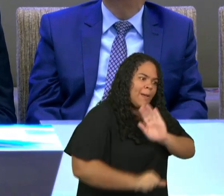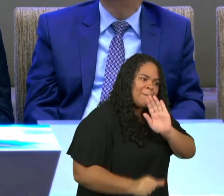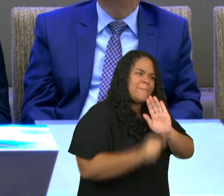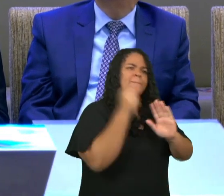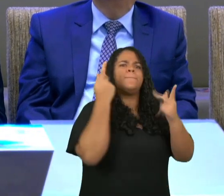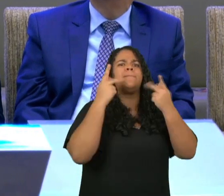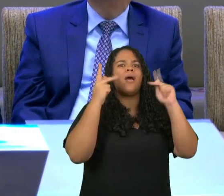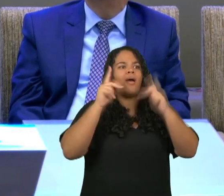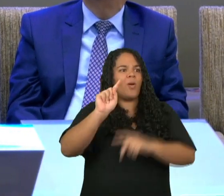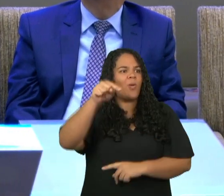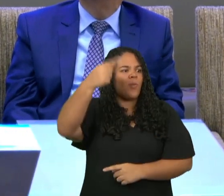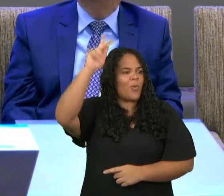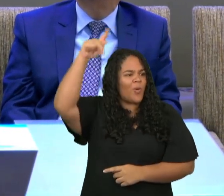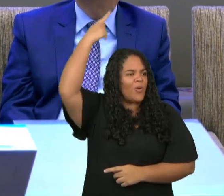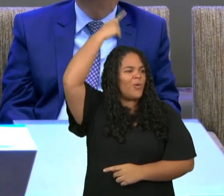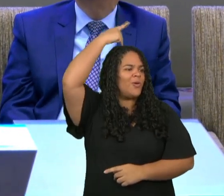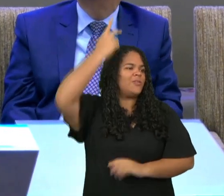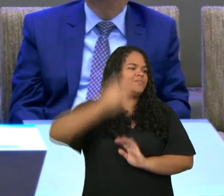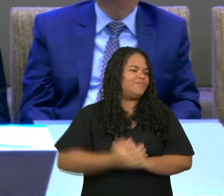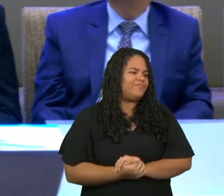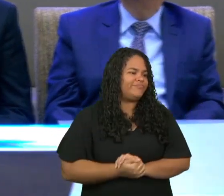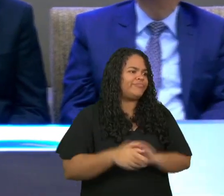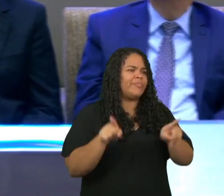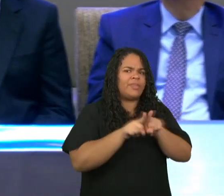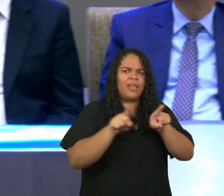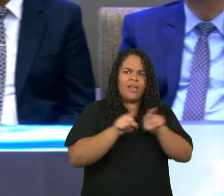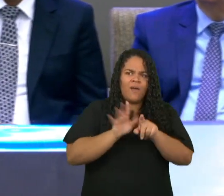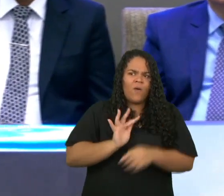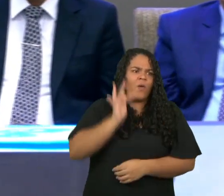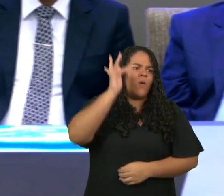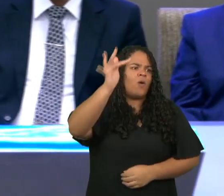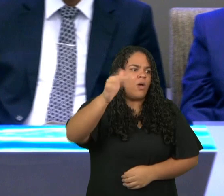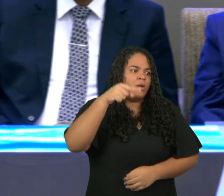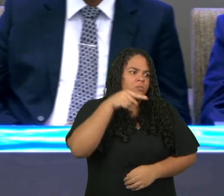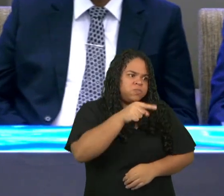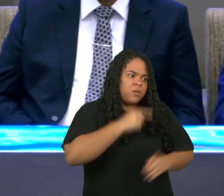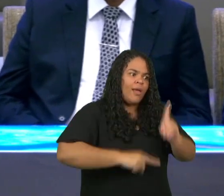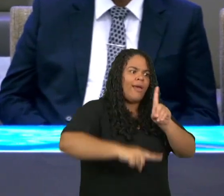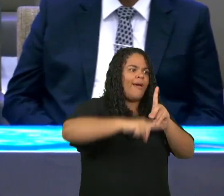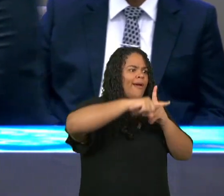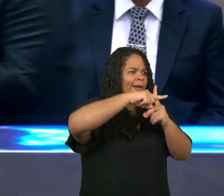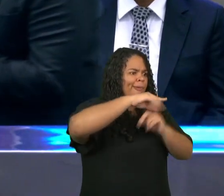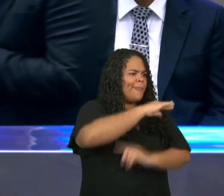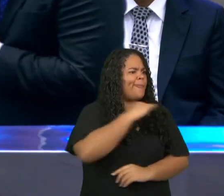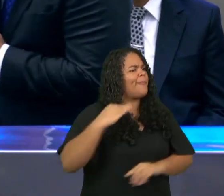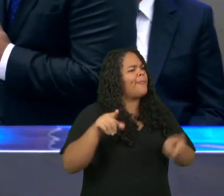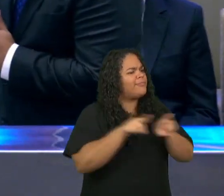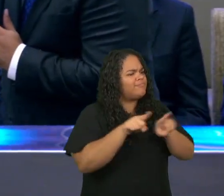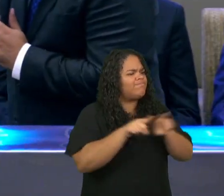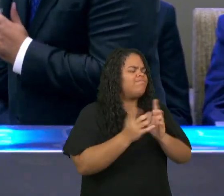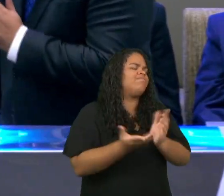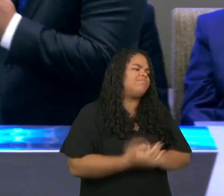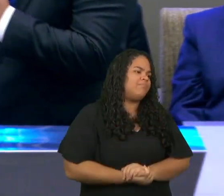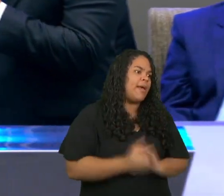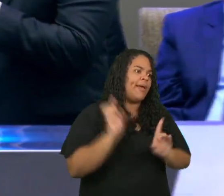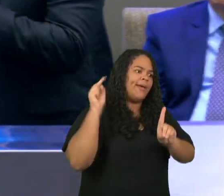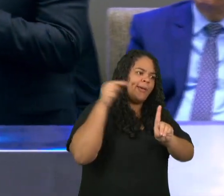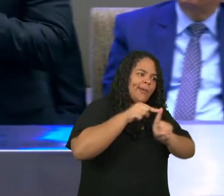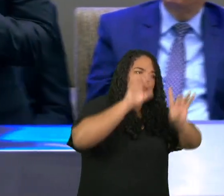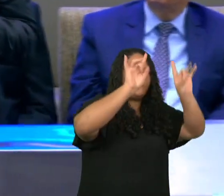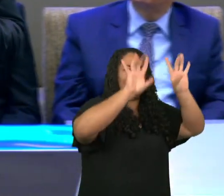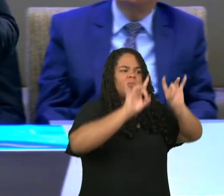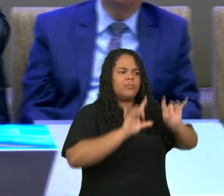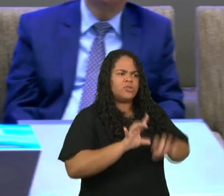Pentecostes. E tu vai morrer igual a mim, crucificado numa cruz. E para esse propósito, Pedro, fé